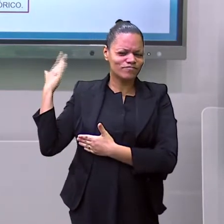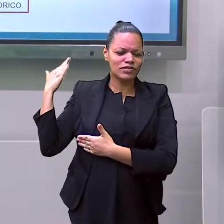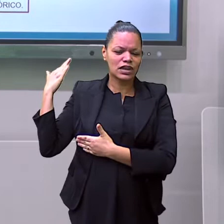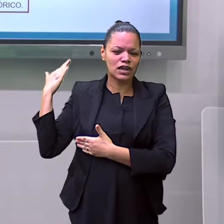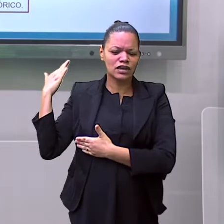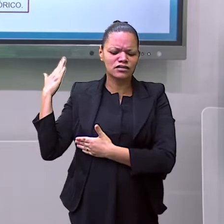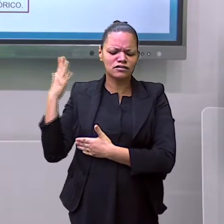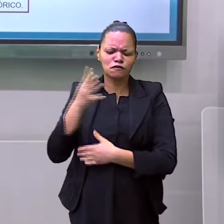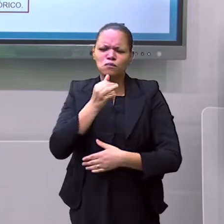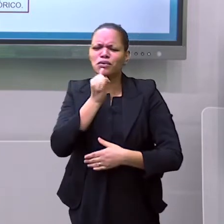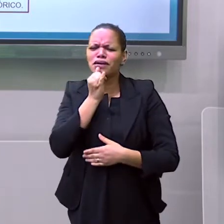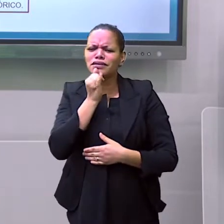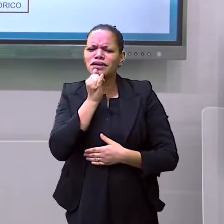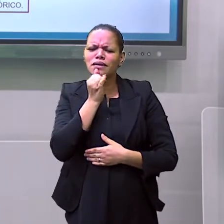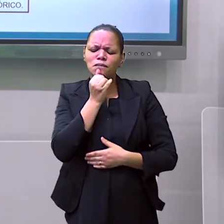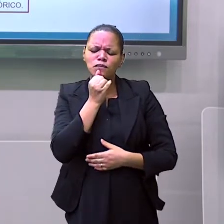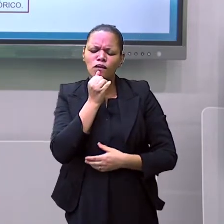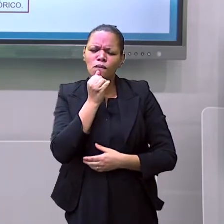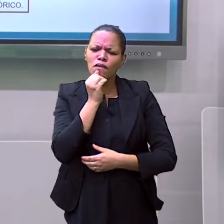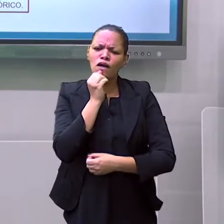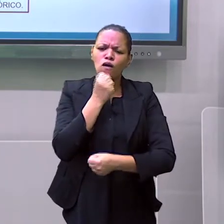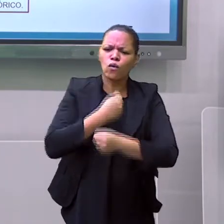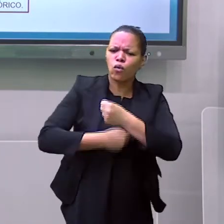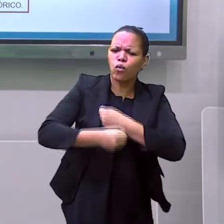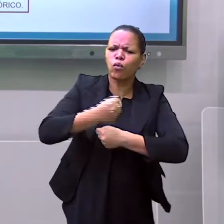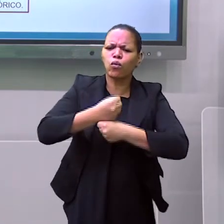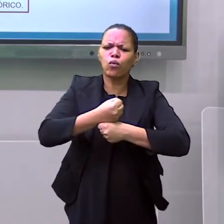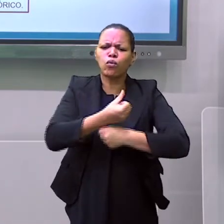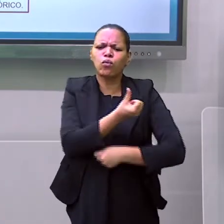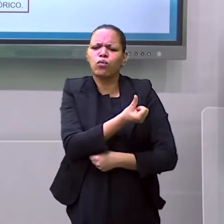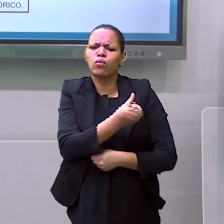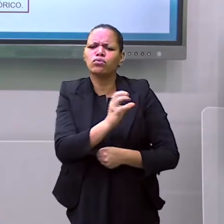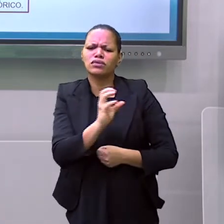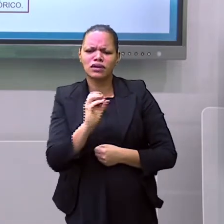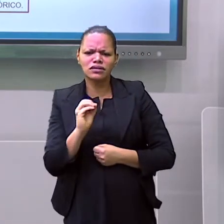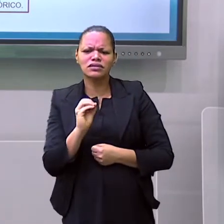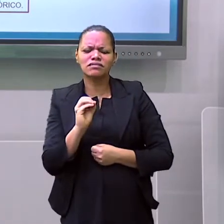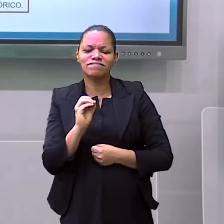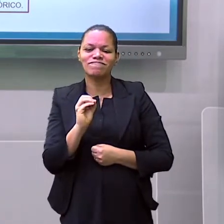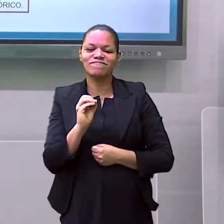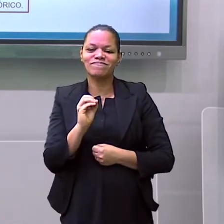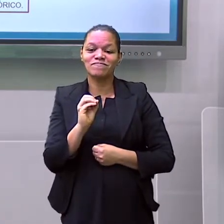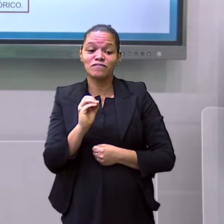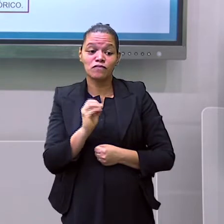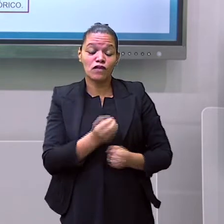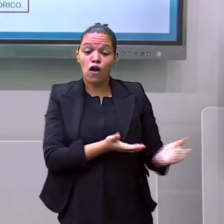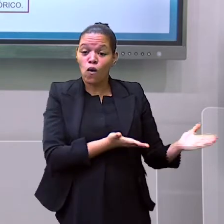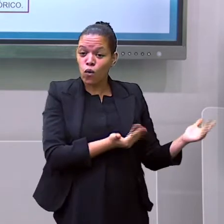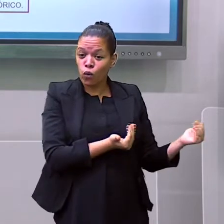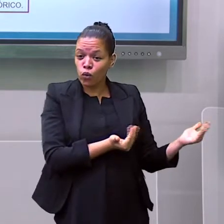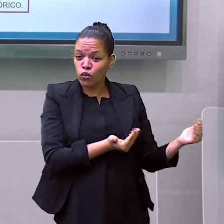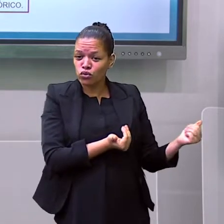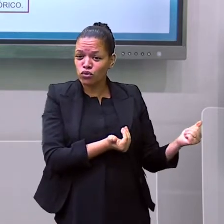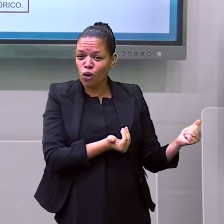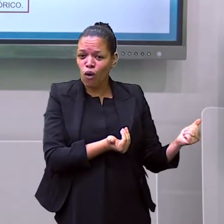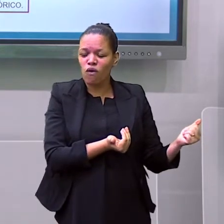Ocidente, a juventude ela viveu um período agitado, com mudanças de movimentos